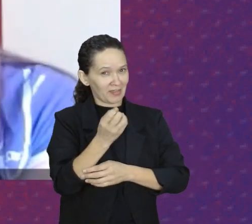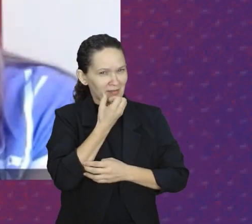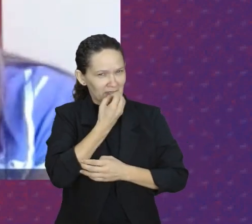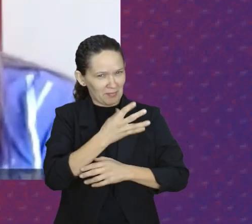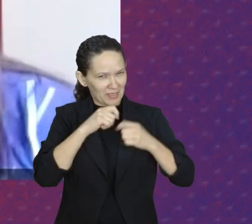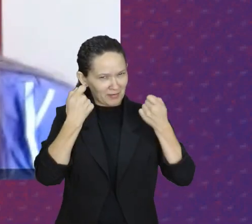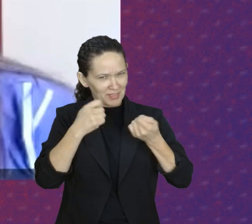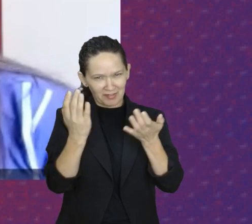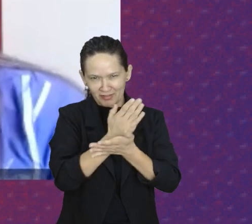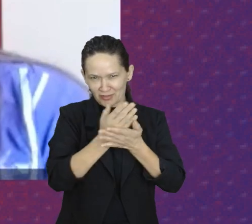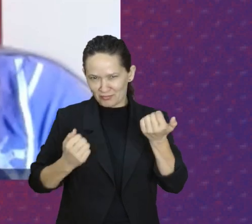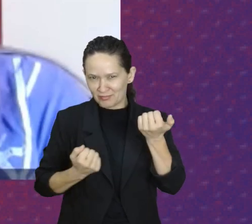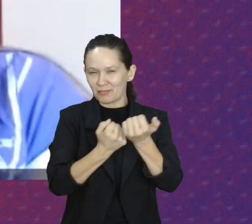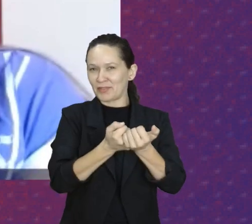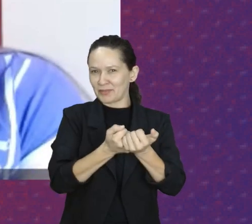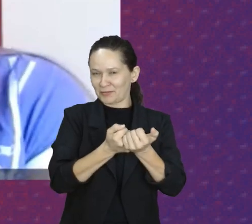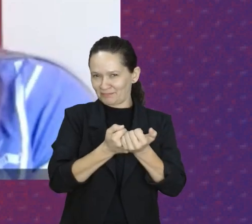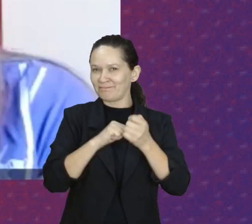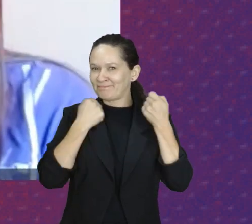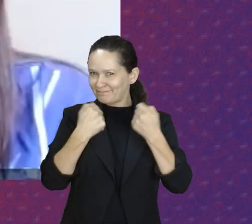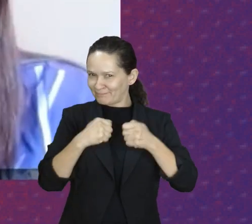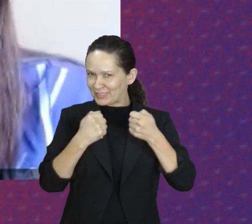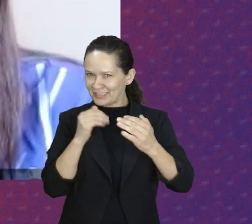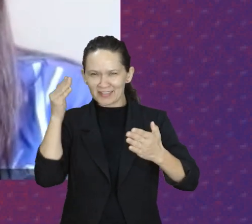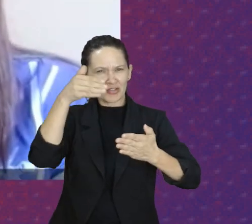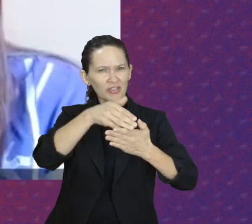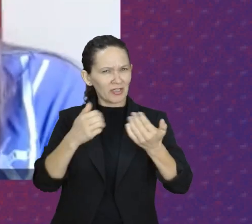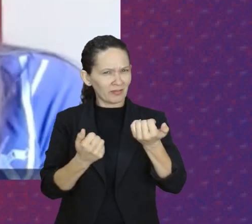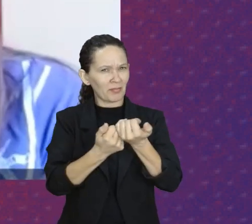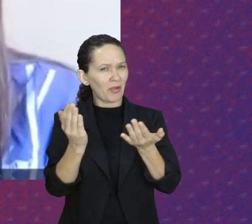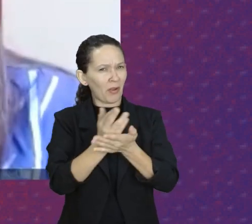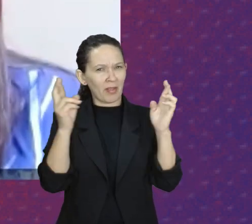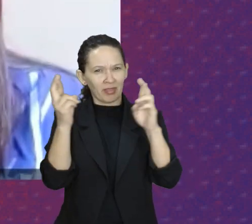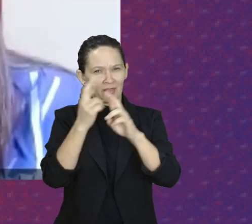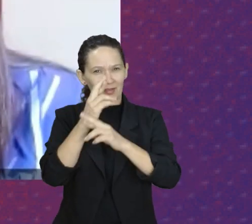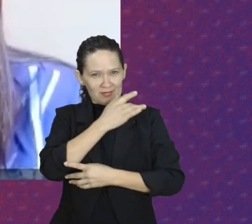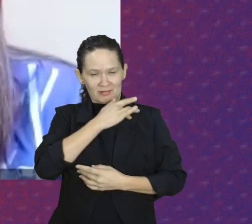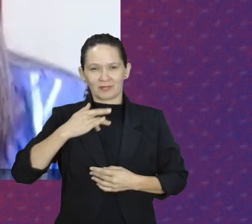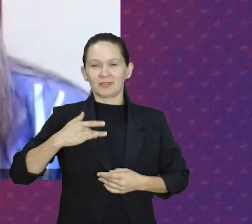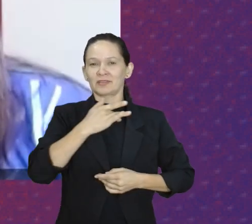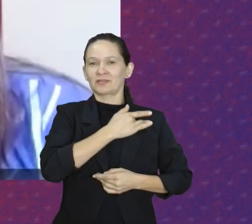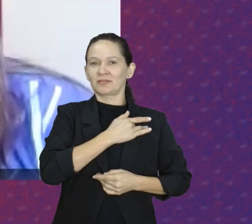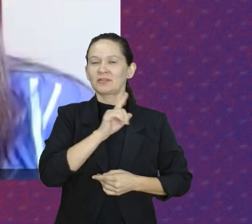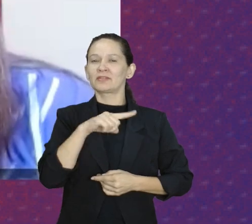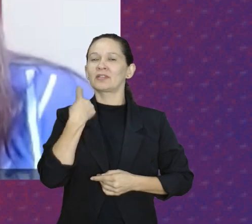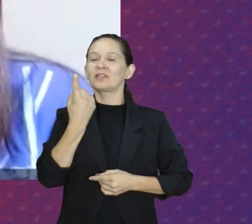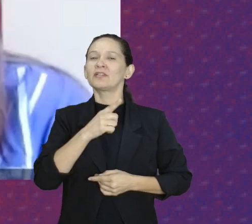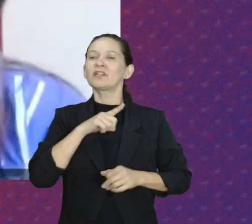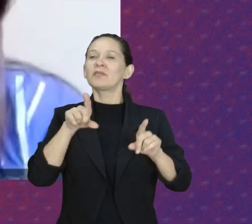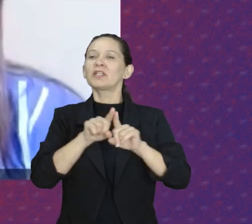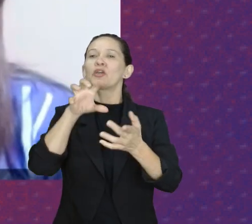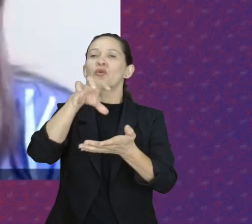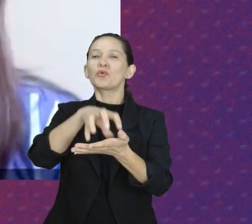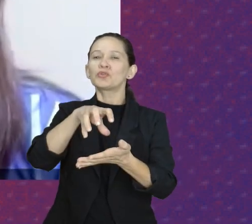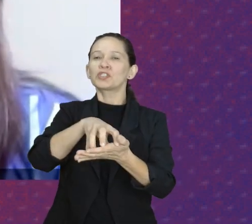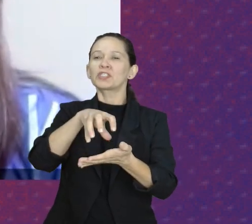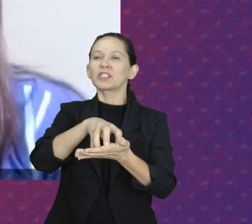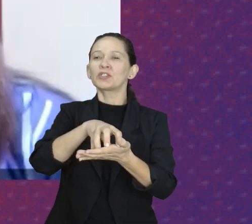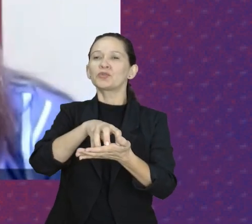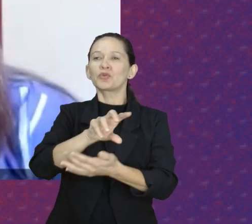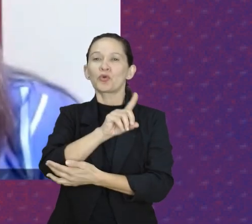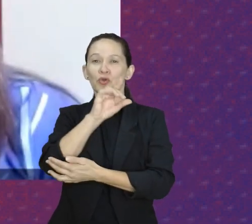algum apoio mais direto na relação com a saúde. A gente tem também os centros-dia,